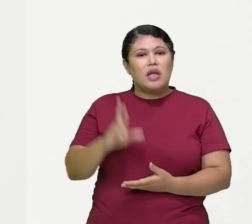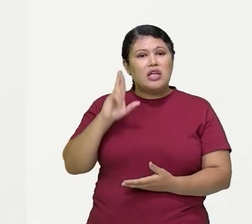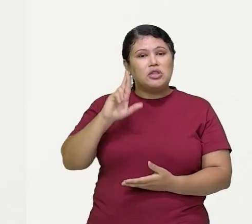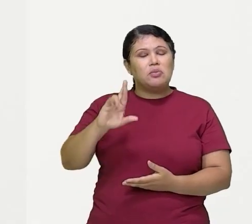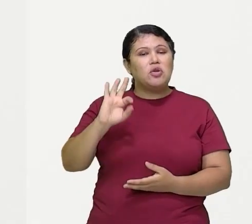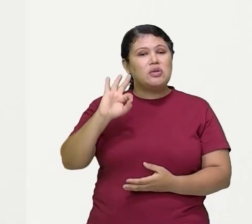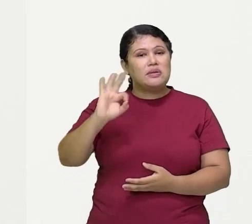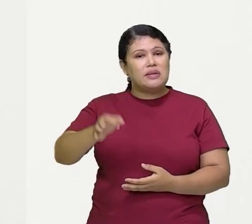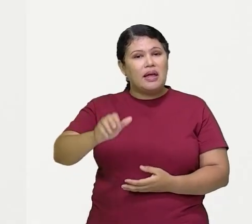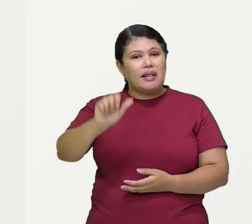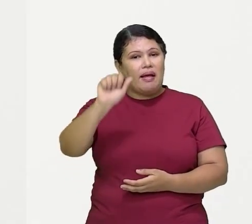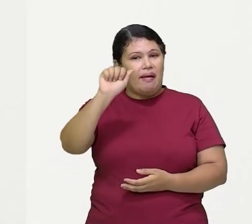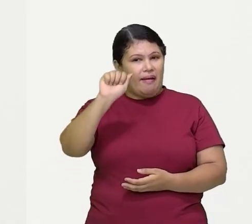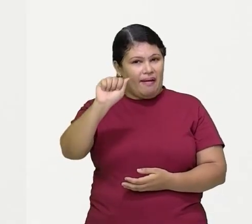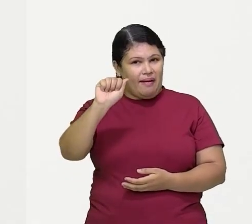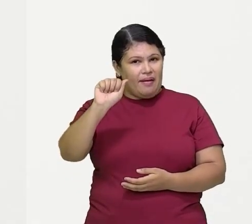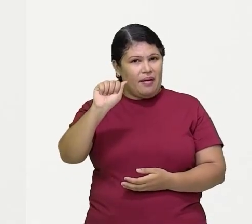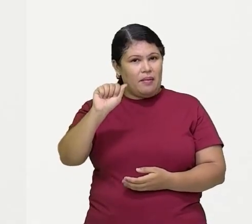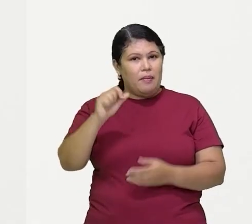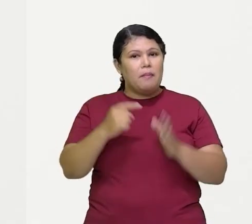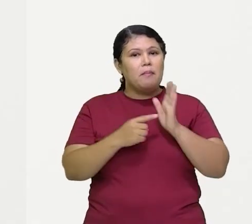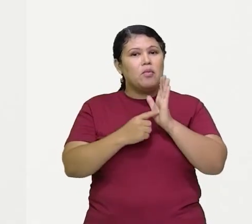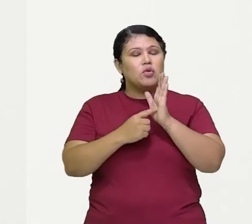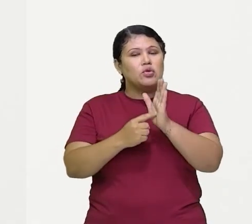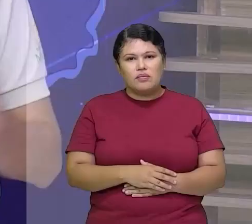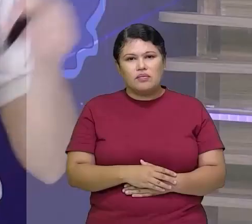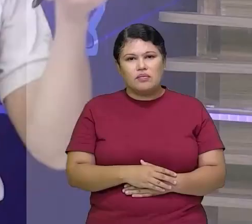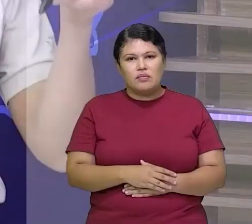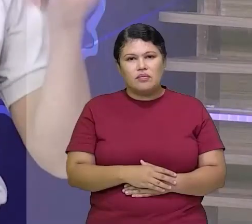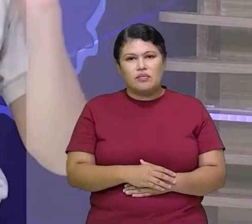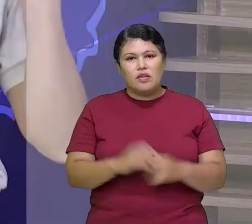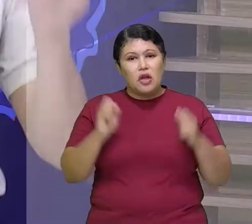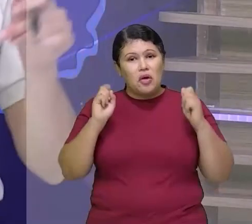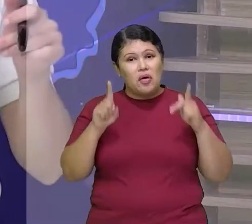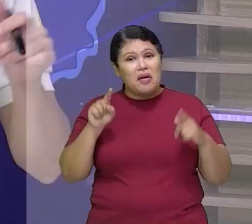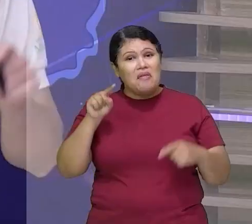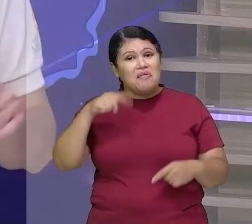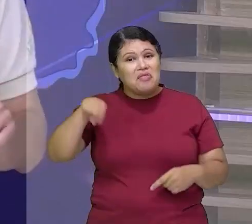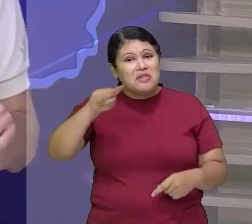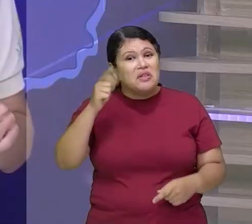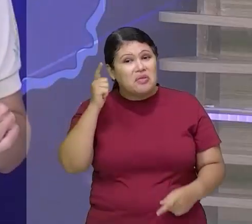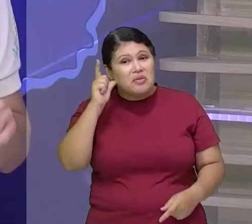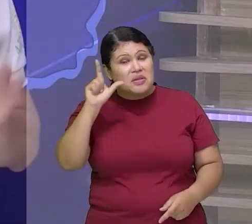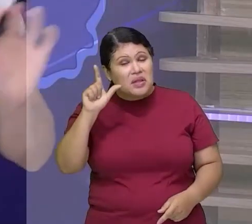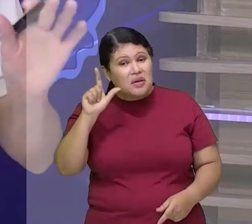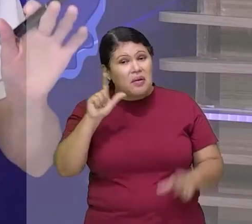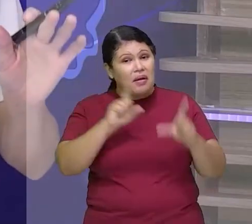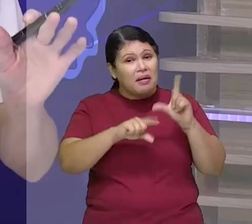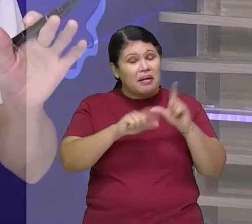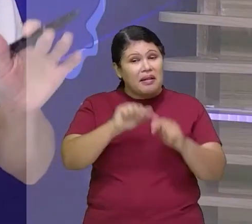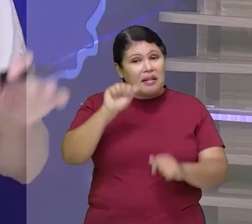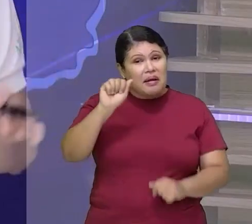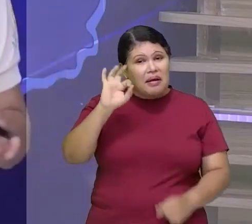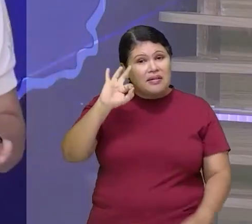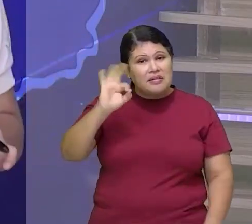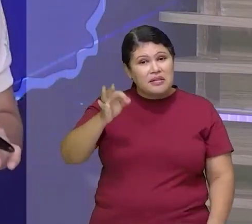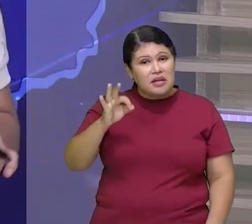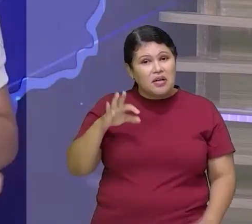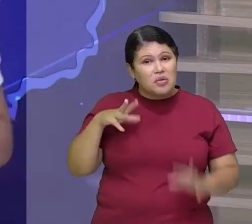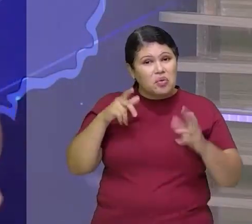Para destacar uma palavra ou expressão. Ok, quem acertou? Deu a letra A, todos